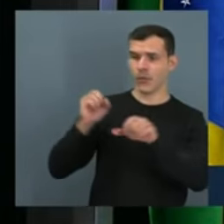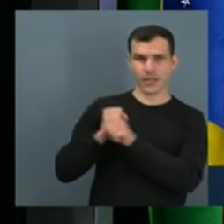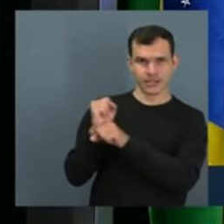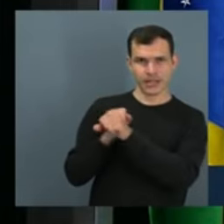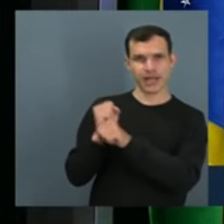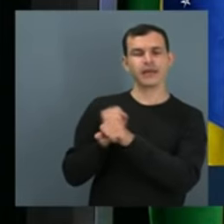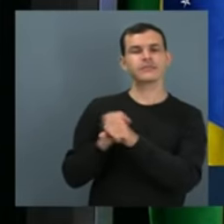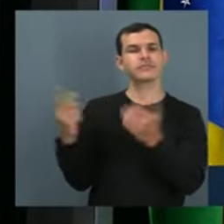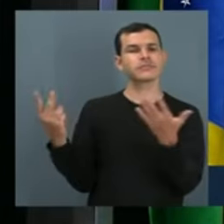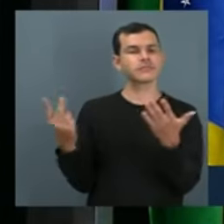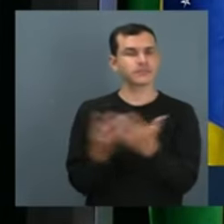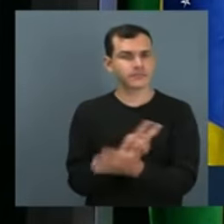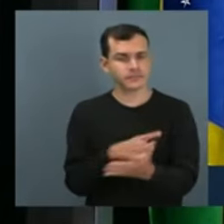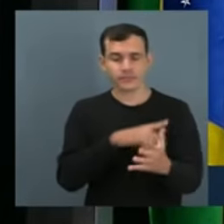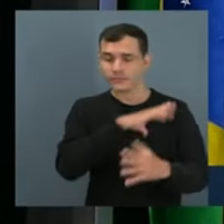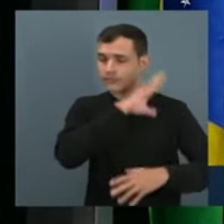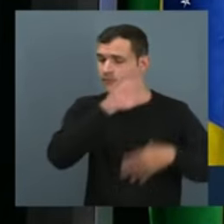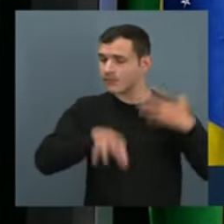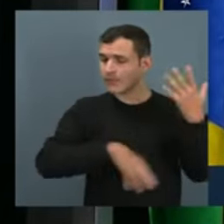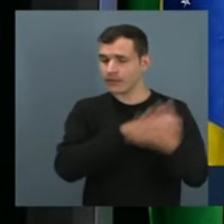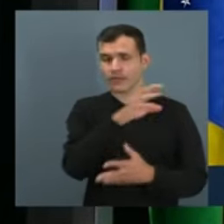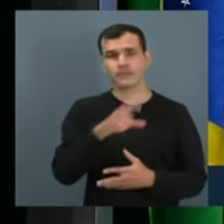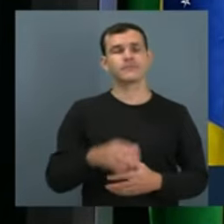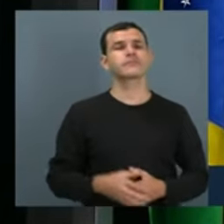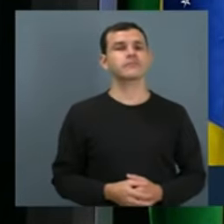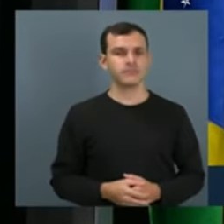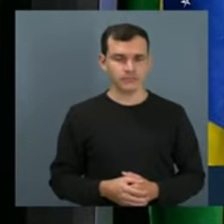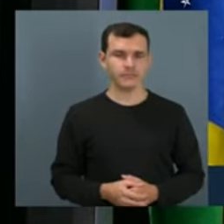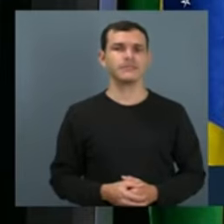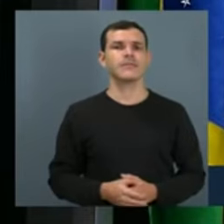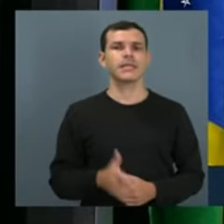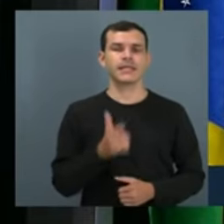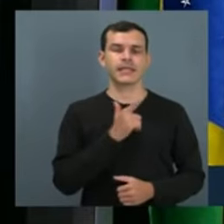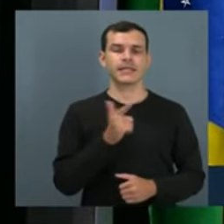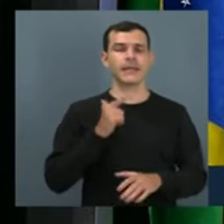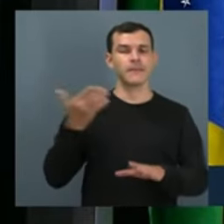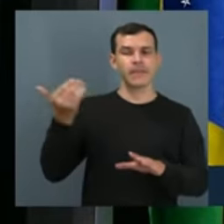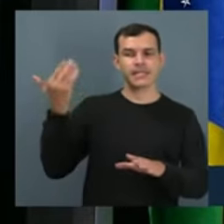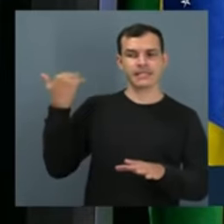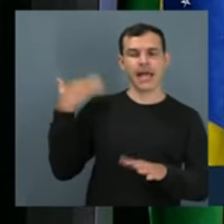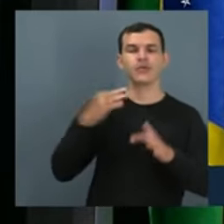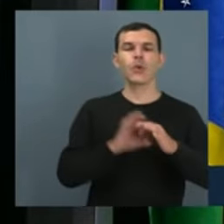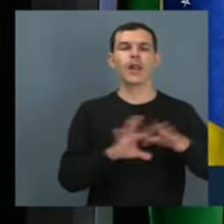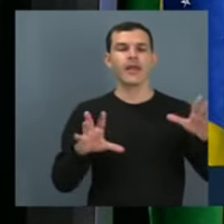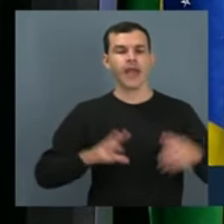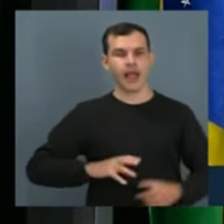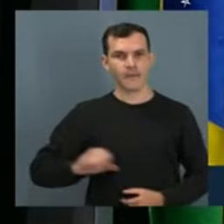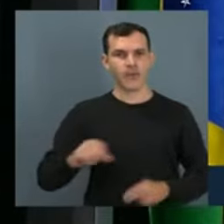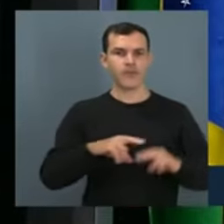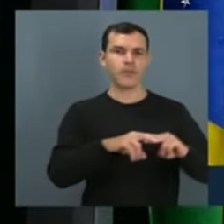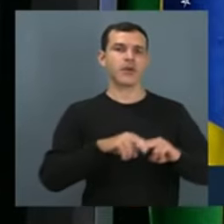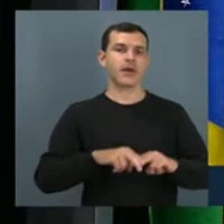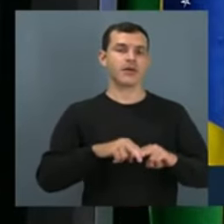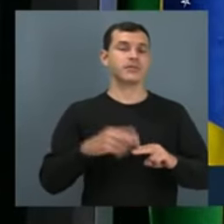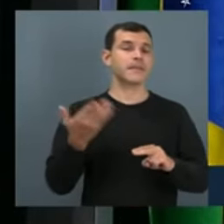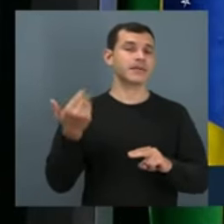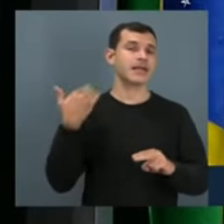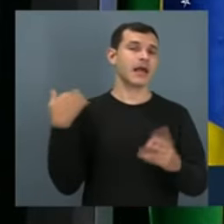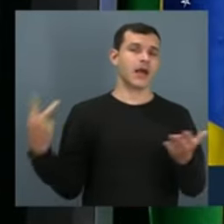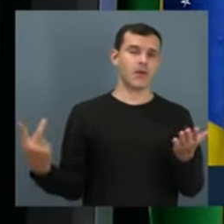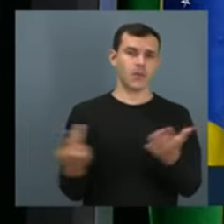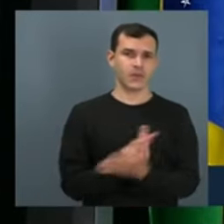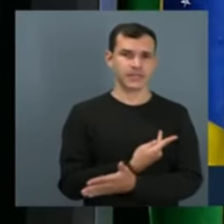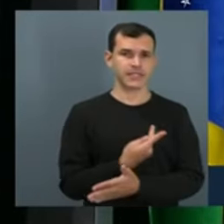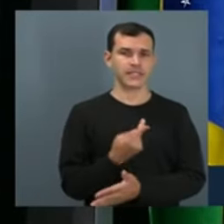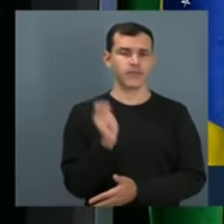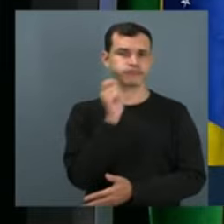polêmico, Roe versus Wade, que acabou legalizando o aborto naquele país a partir de uma fraude, diga-se de passagem,